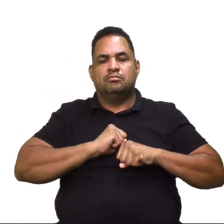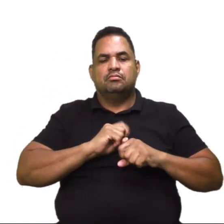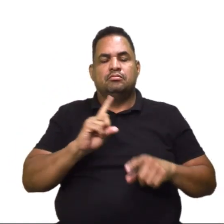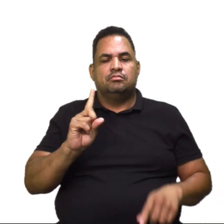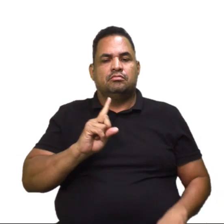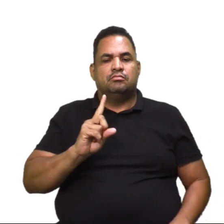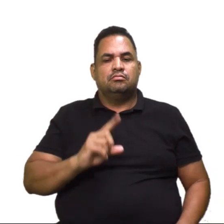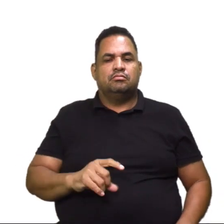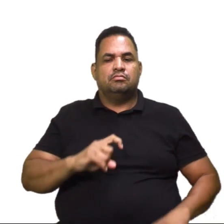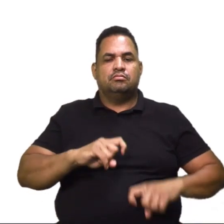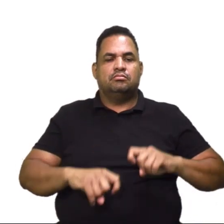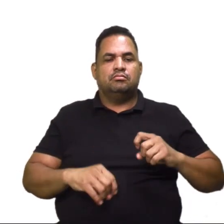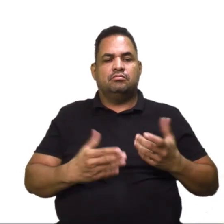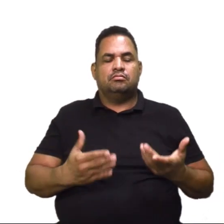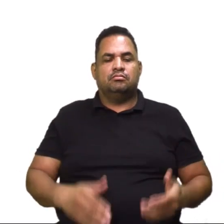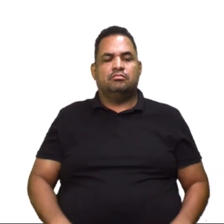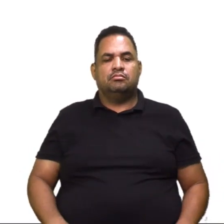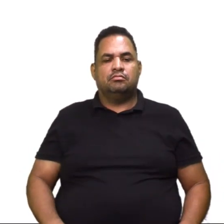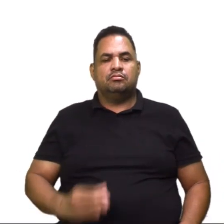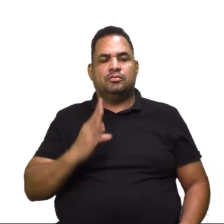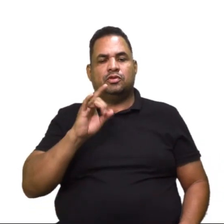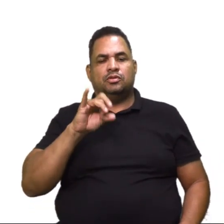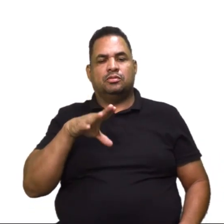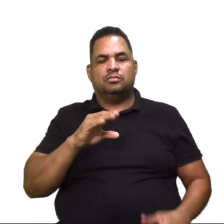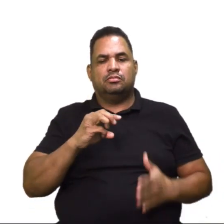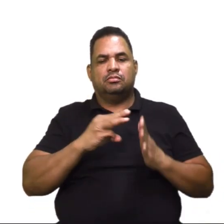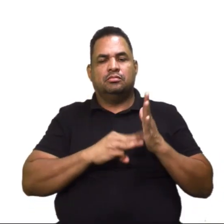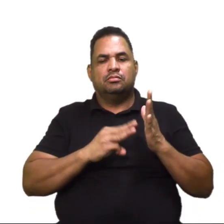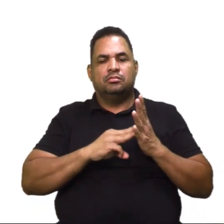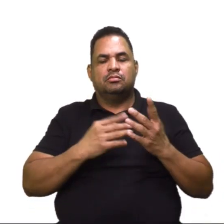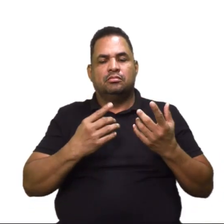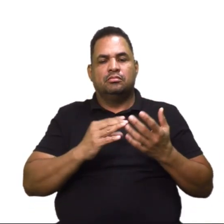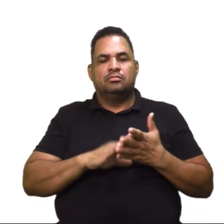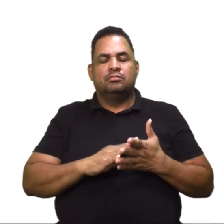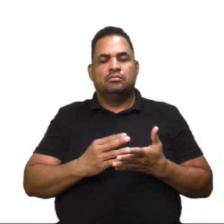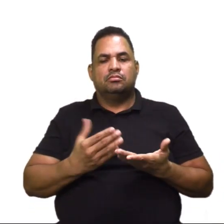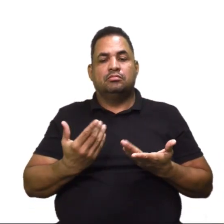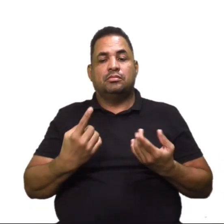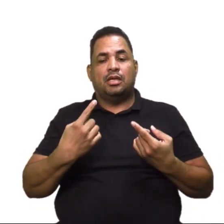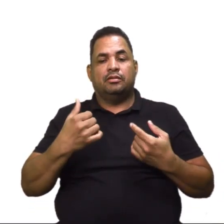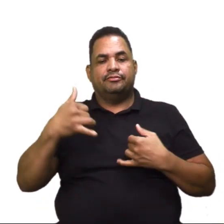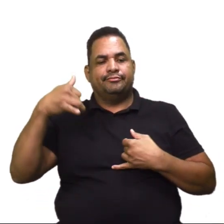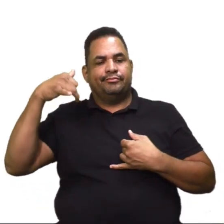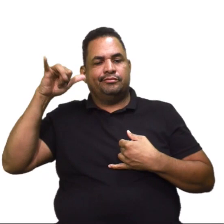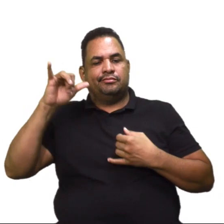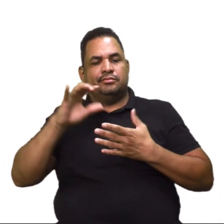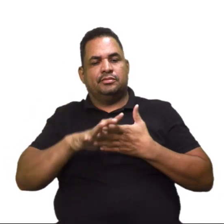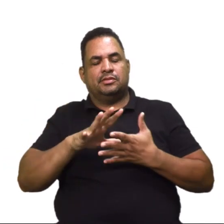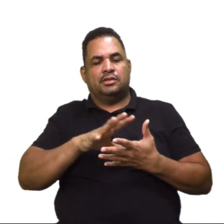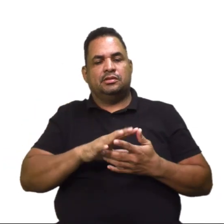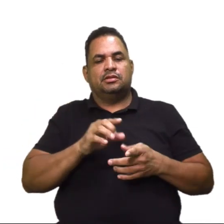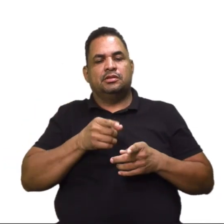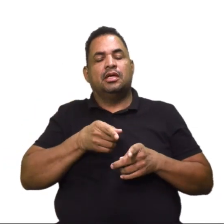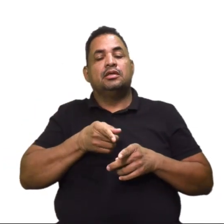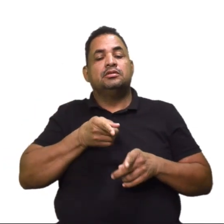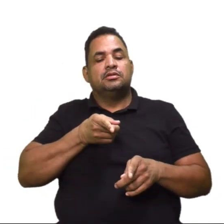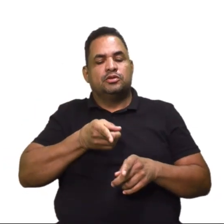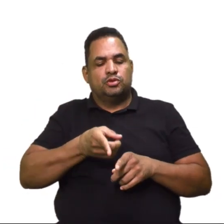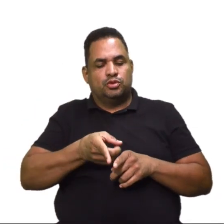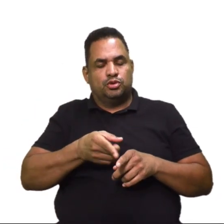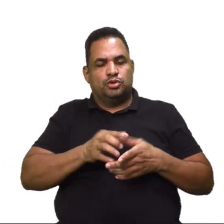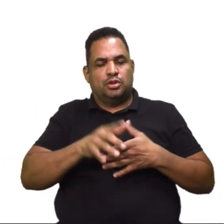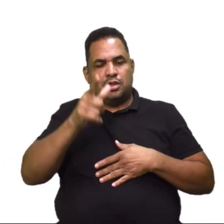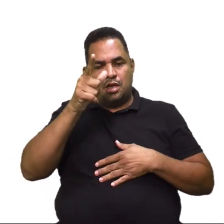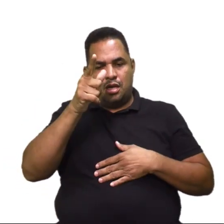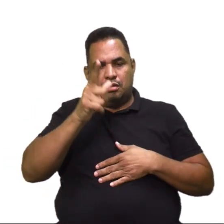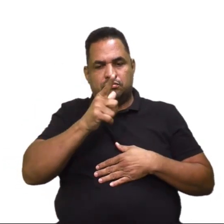né? Coito interrompido é o método de contracepção que consiste na retirada do pênis da vagina